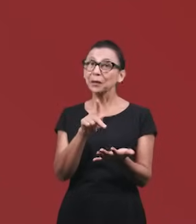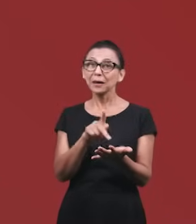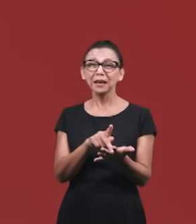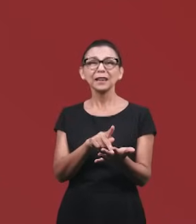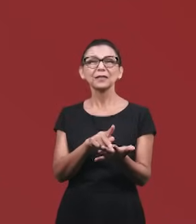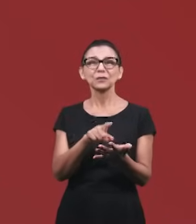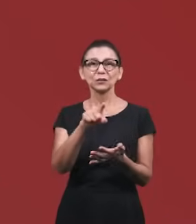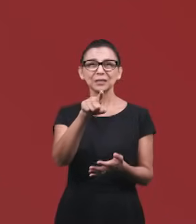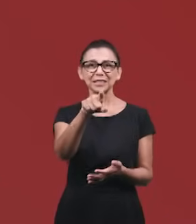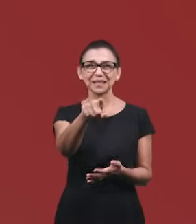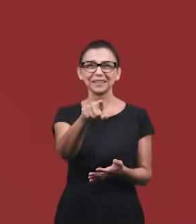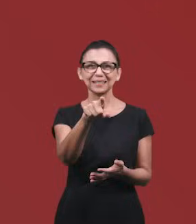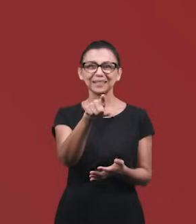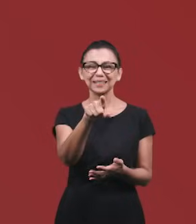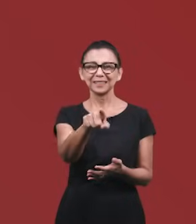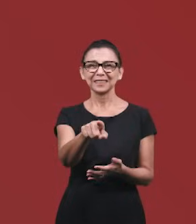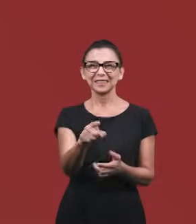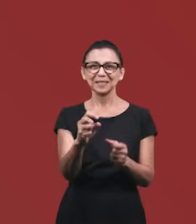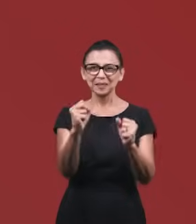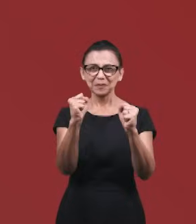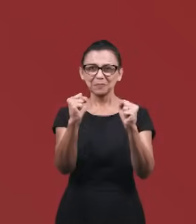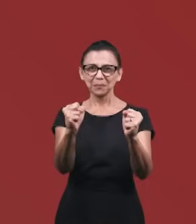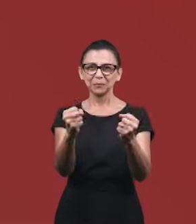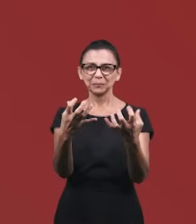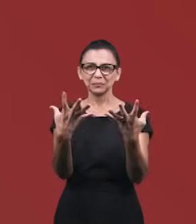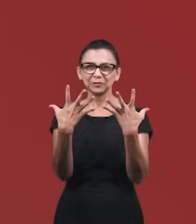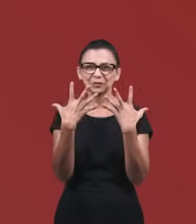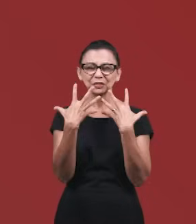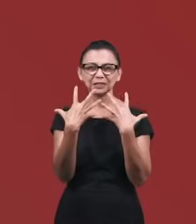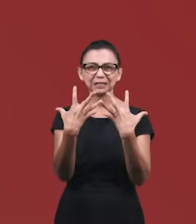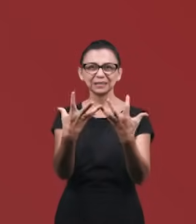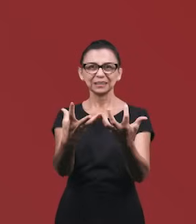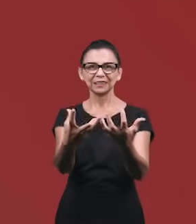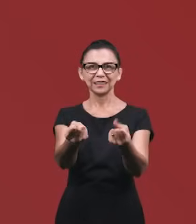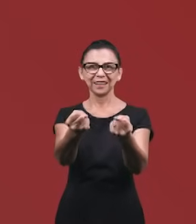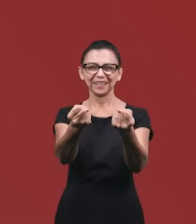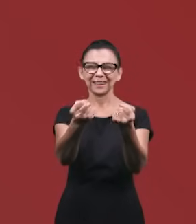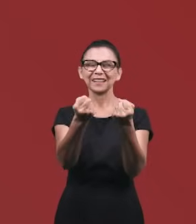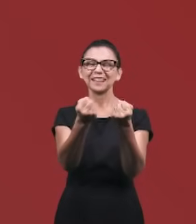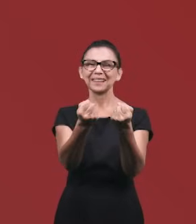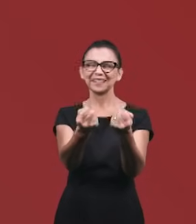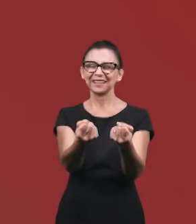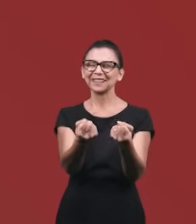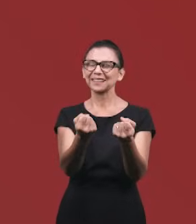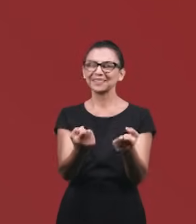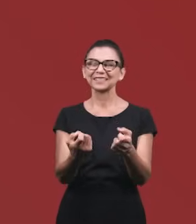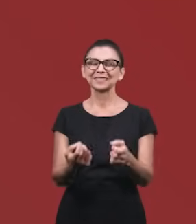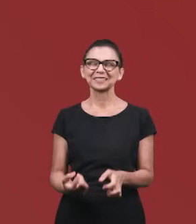verdadeiro que o homem pode ter.